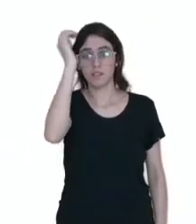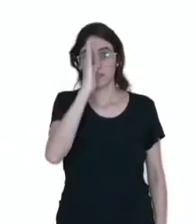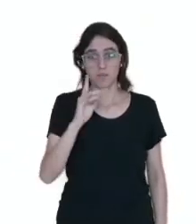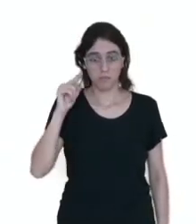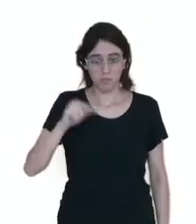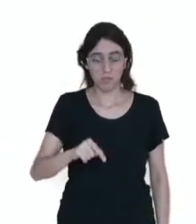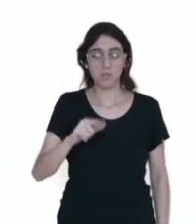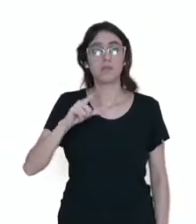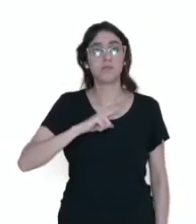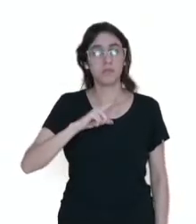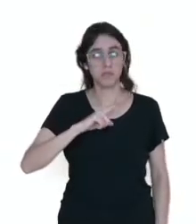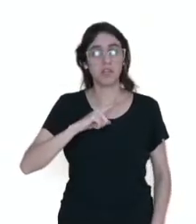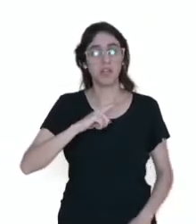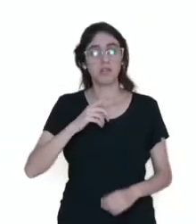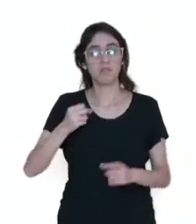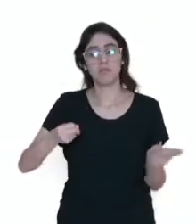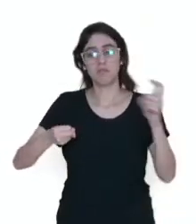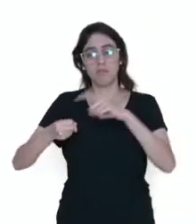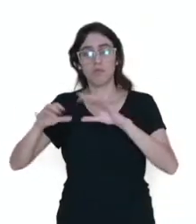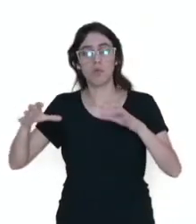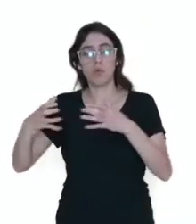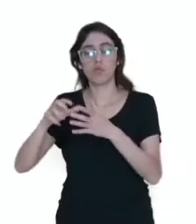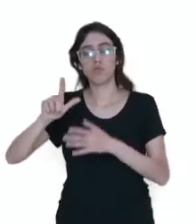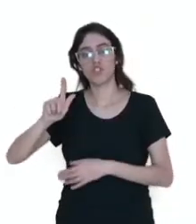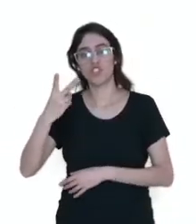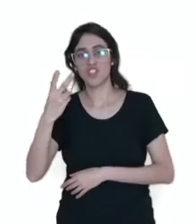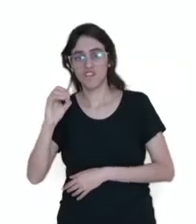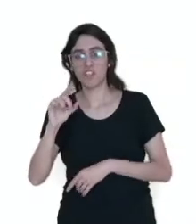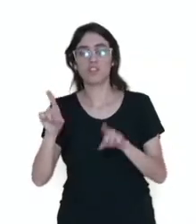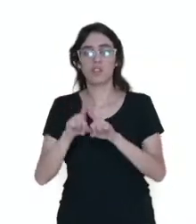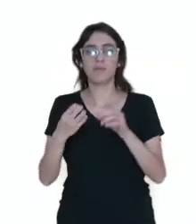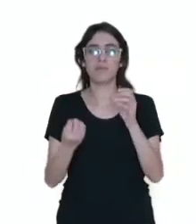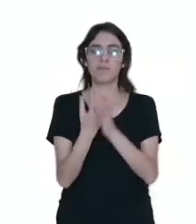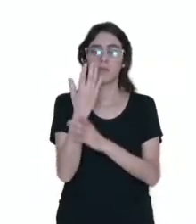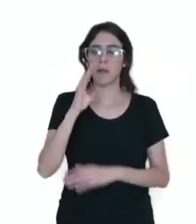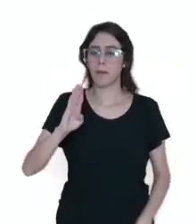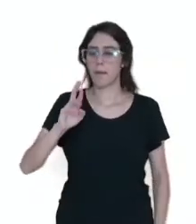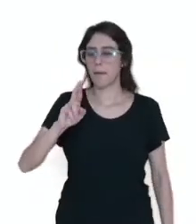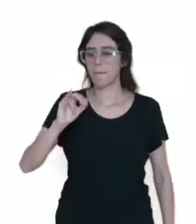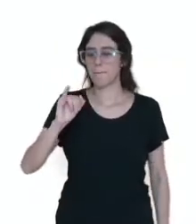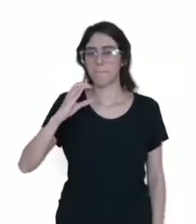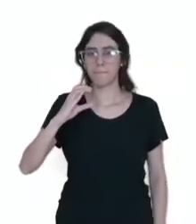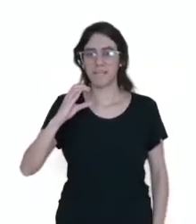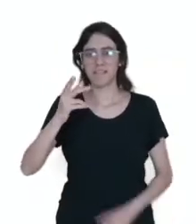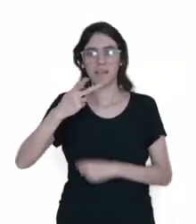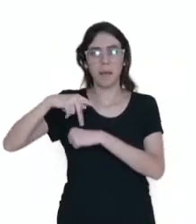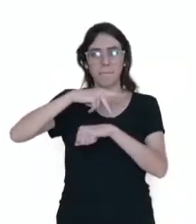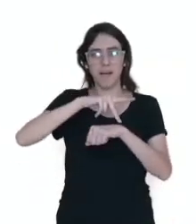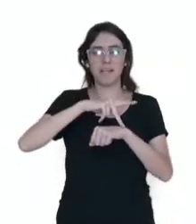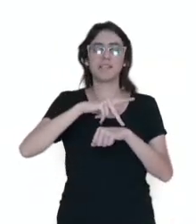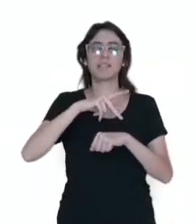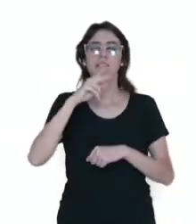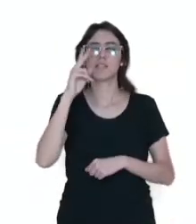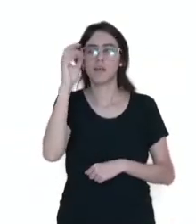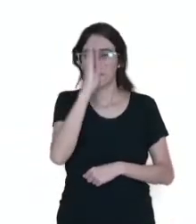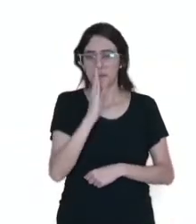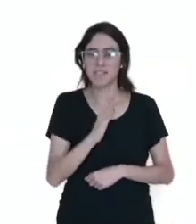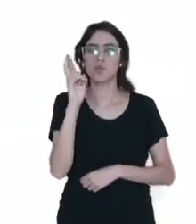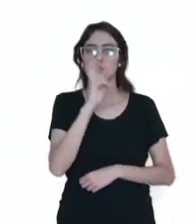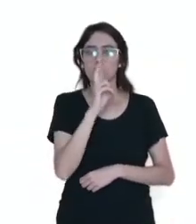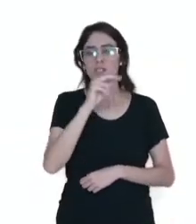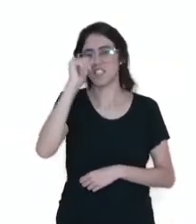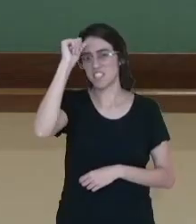participações de destaque no G20. Houve a criação do BRIC, o grupo de países emergentes de Brasil, Rússia, Índia e